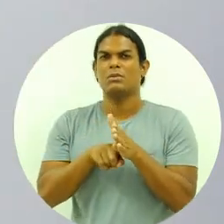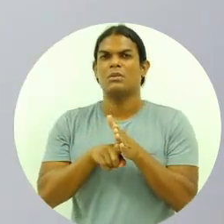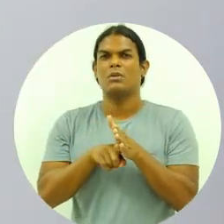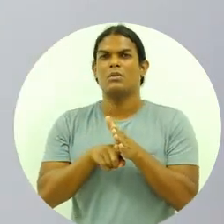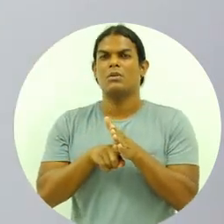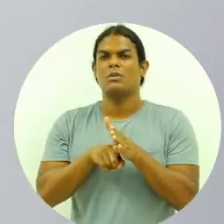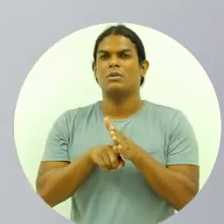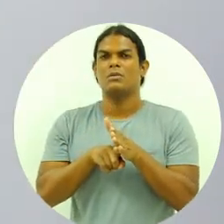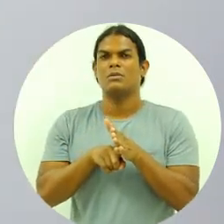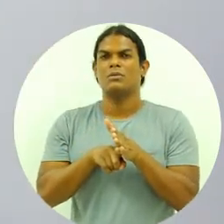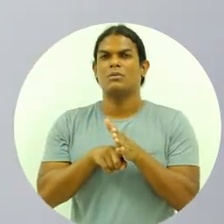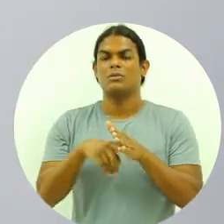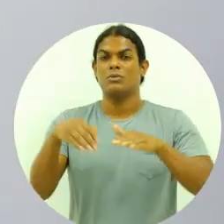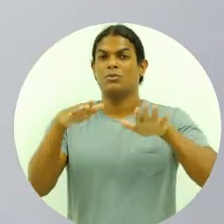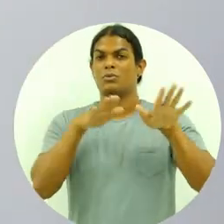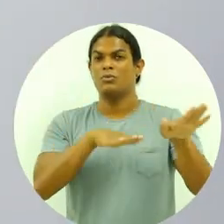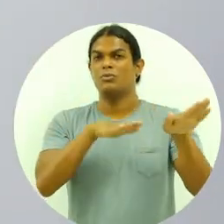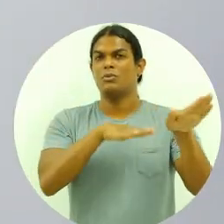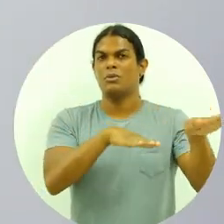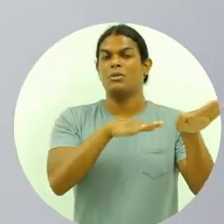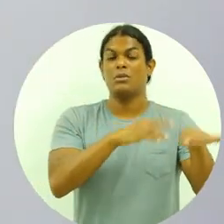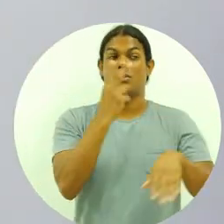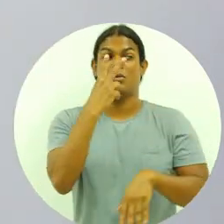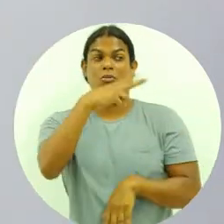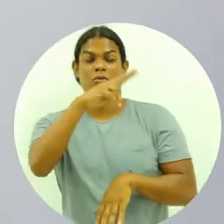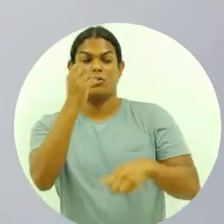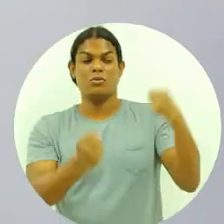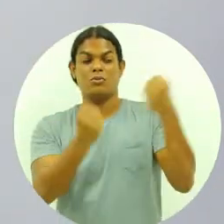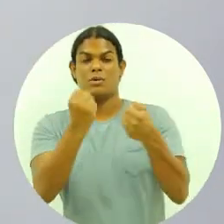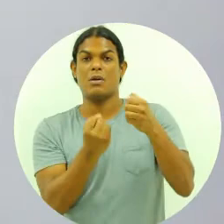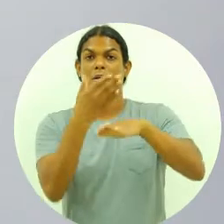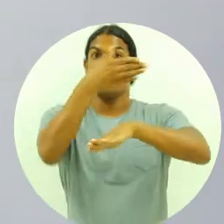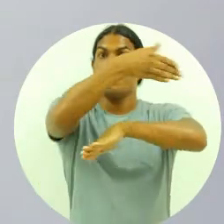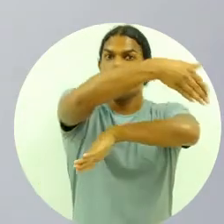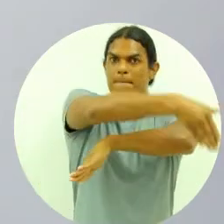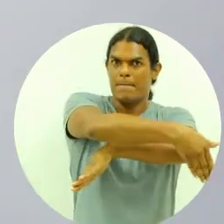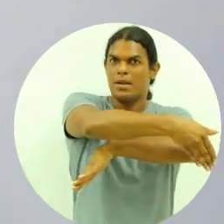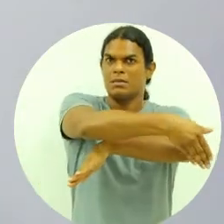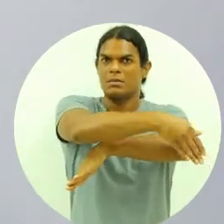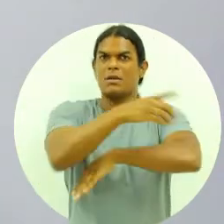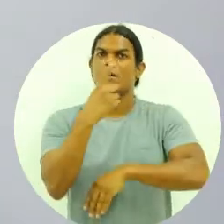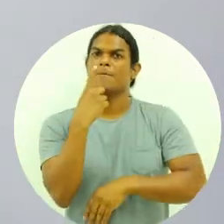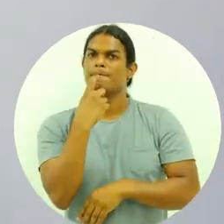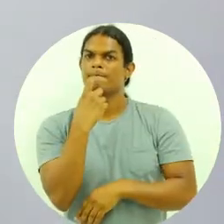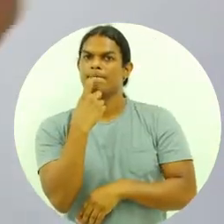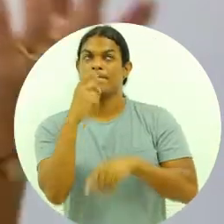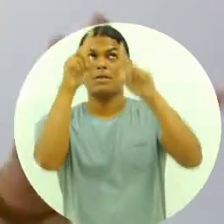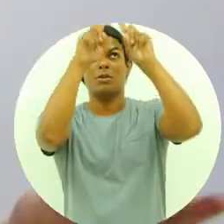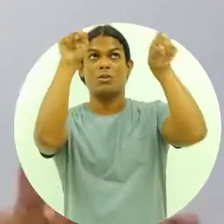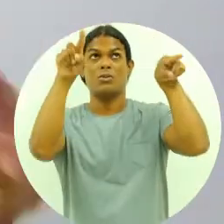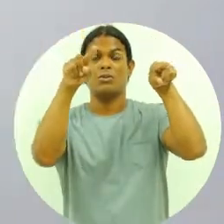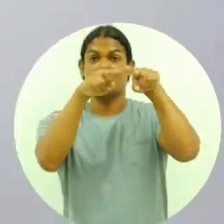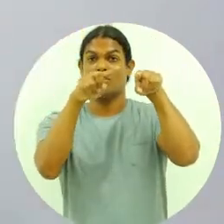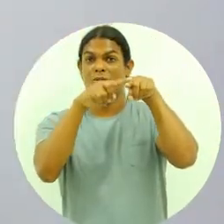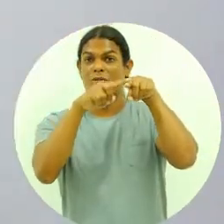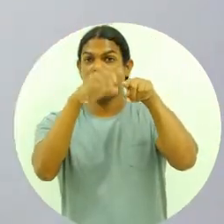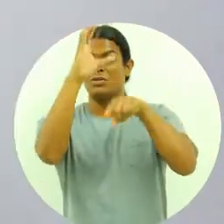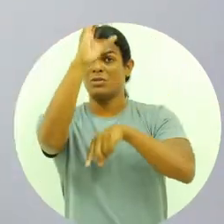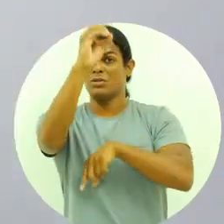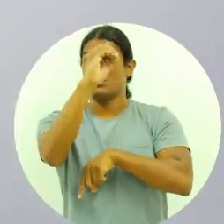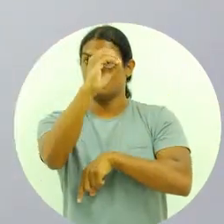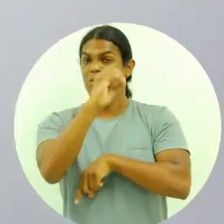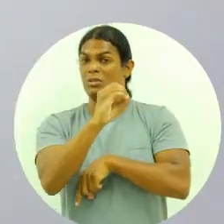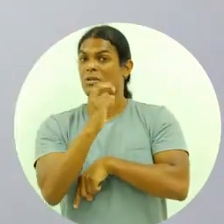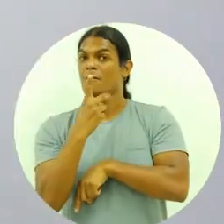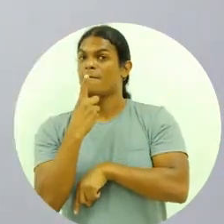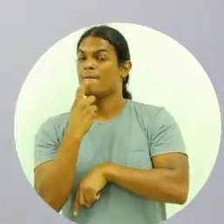sinal vermelho, eu tenho obrigação de multar, porque vai ter recolhimento para o